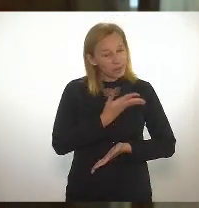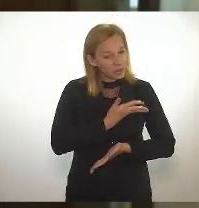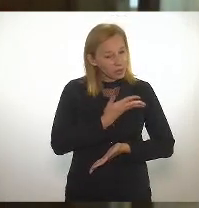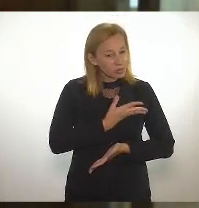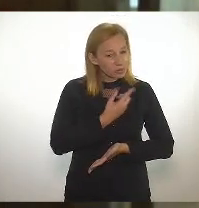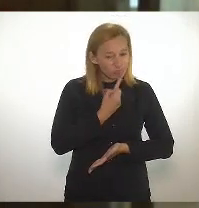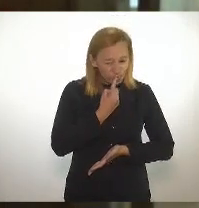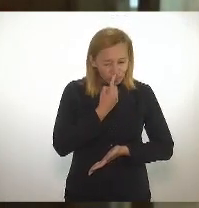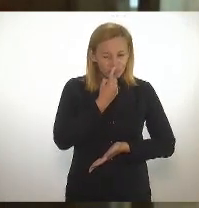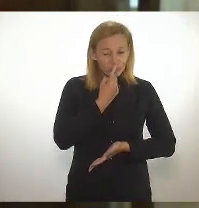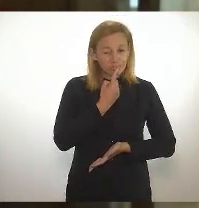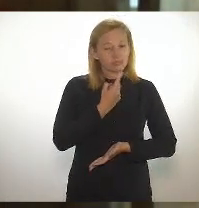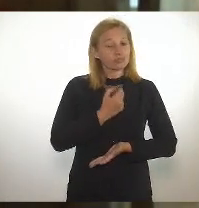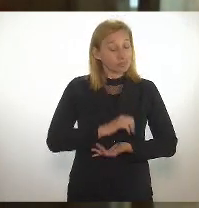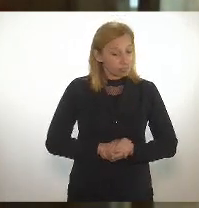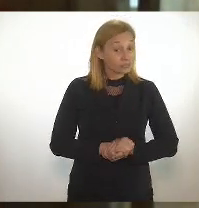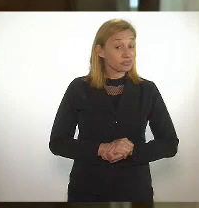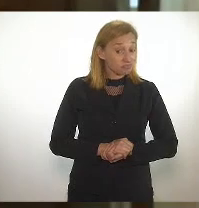tenho apreço.